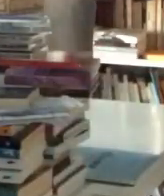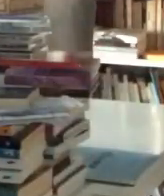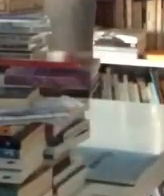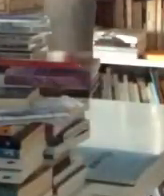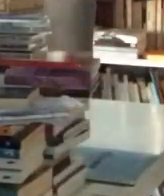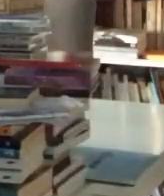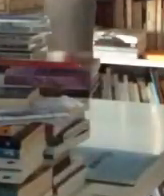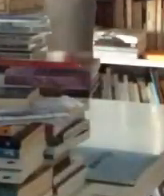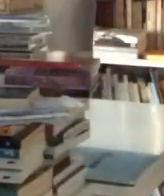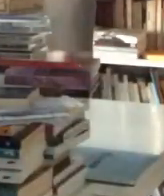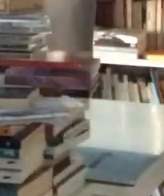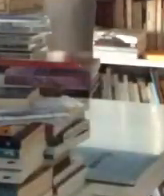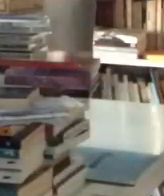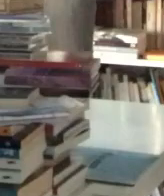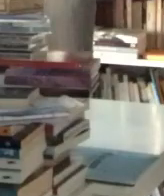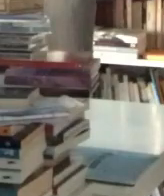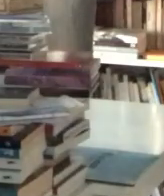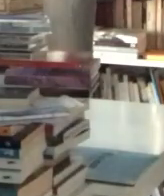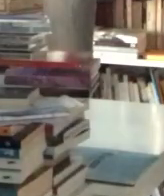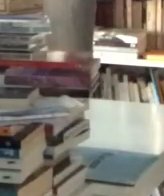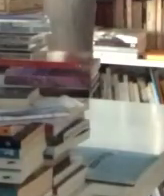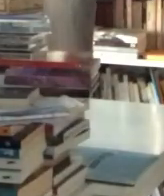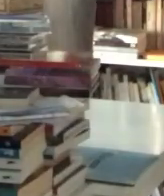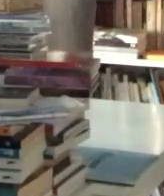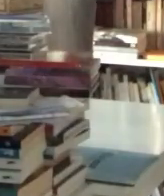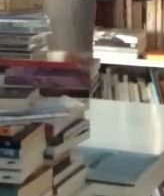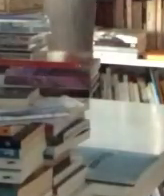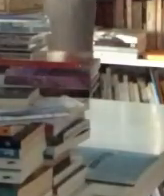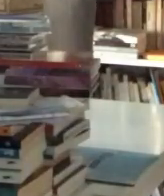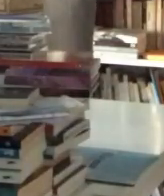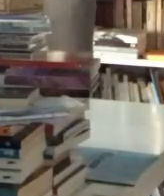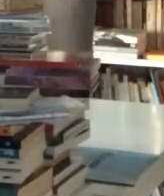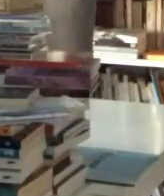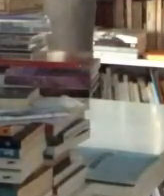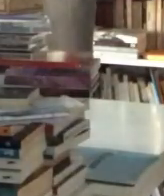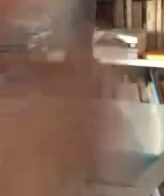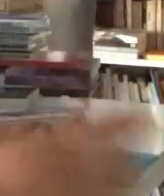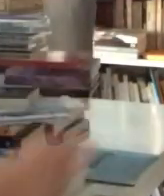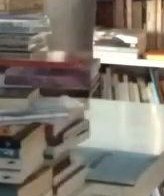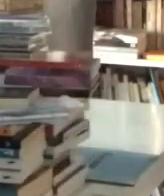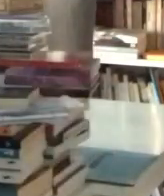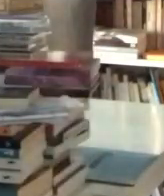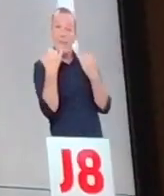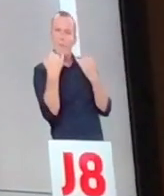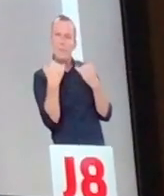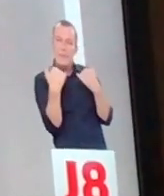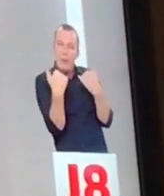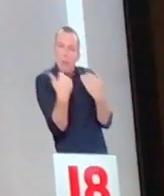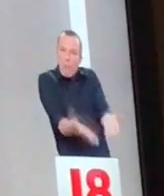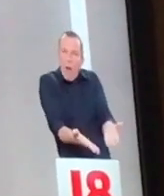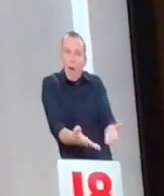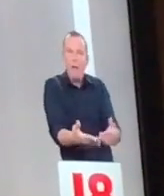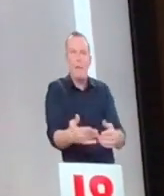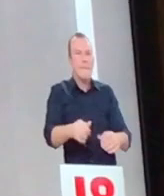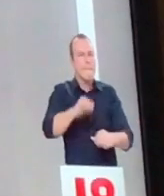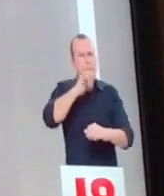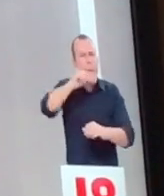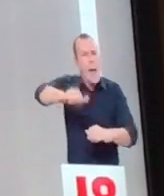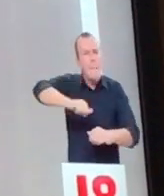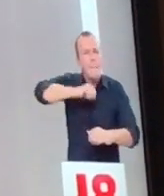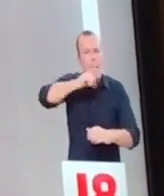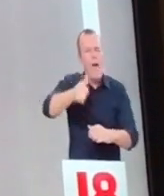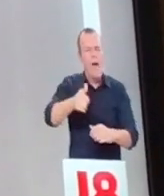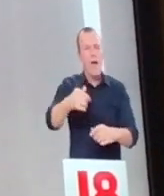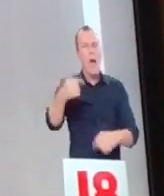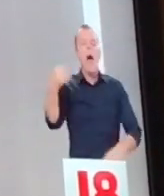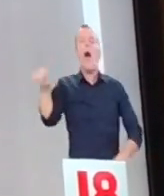precisos. Aliás, quem percebe disto acha que os números devem ser dados. Ora, ouçam lá. Continua a haver uma enorme desconfiança